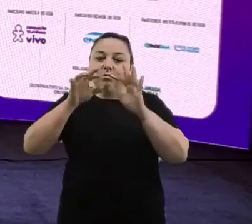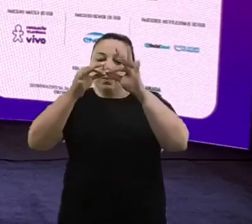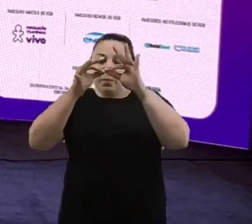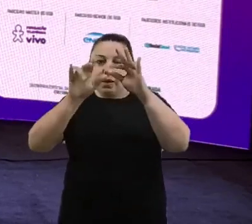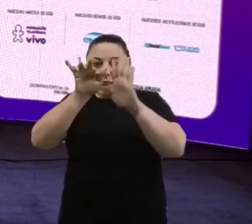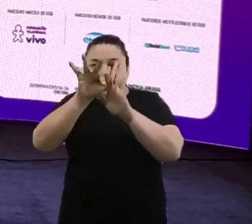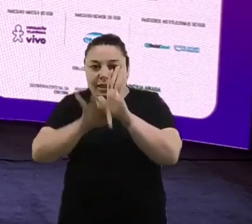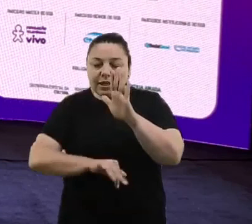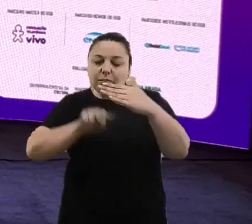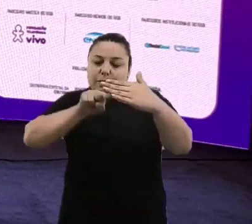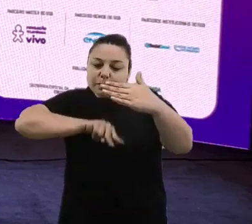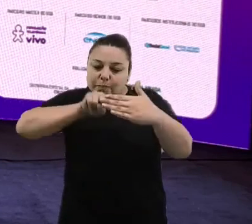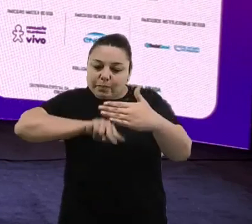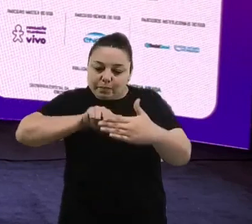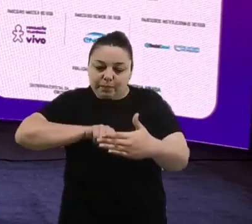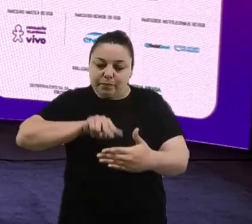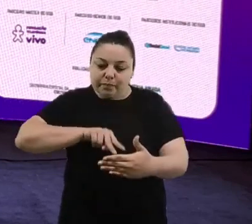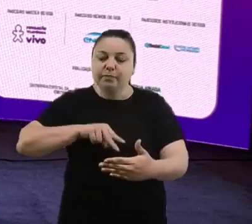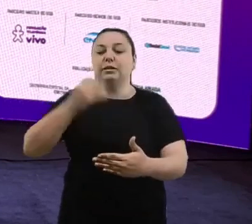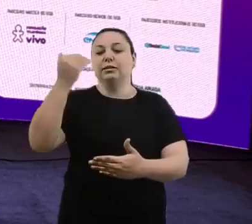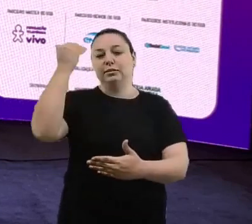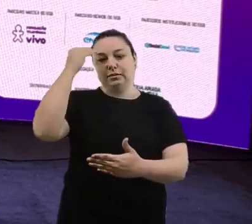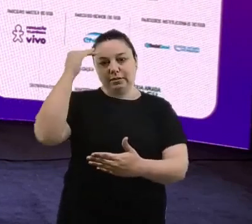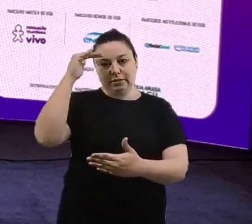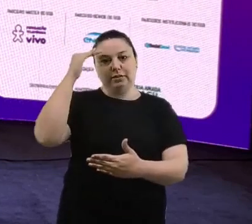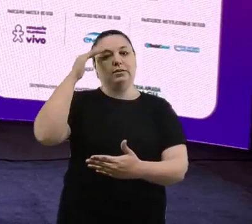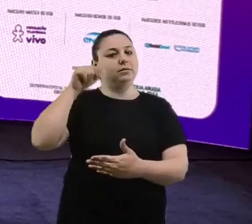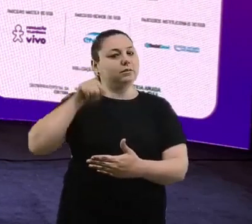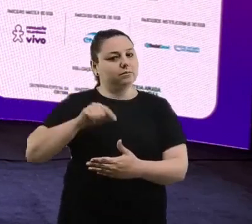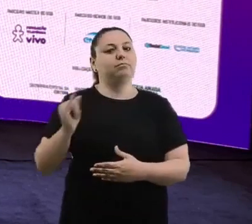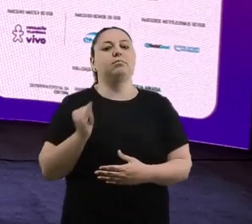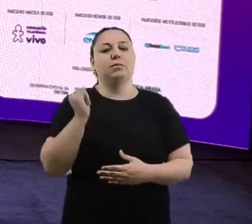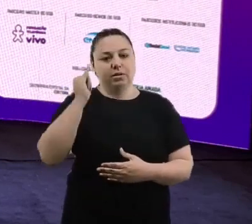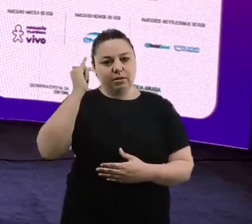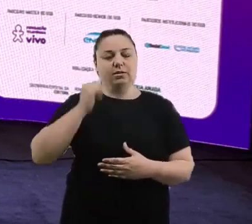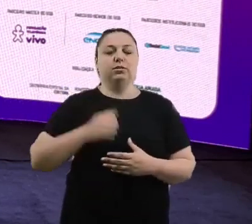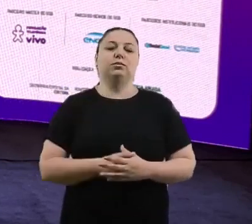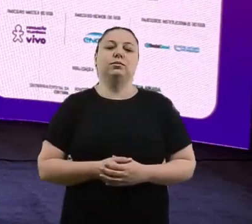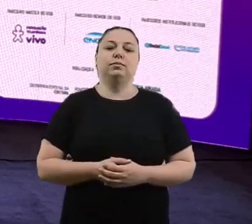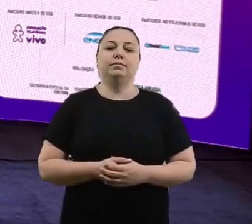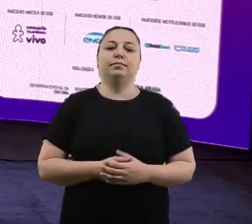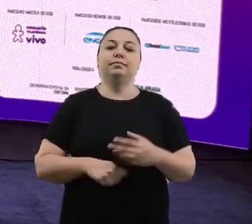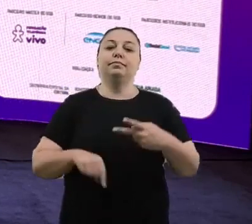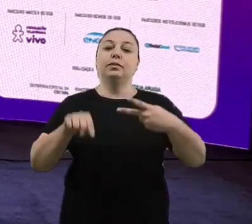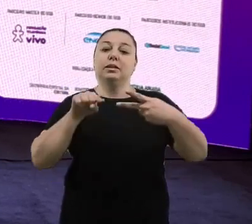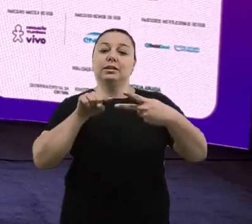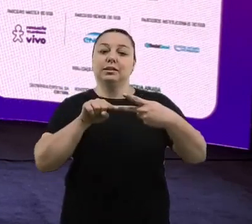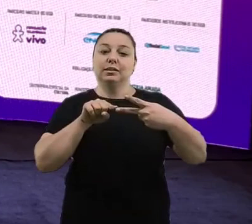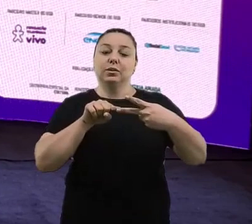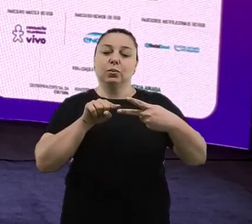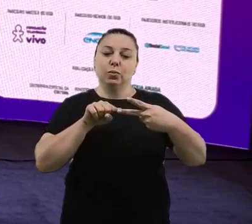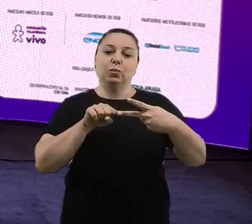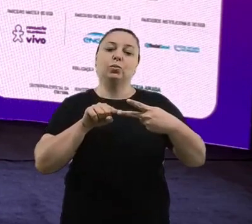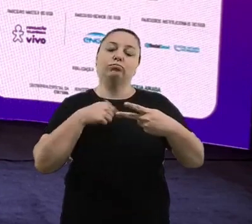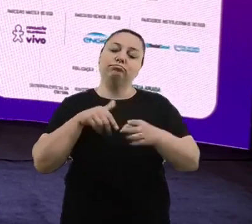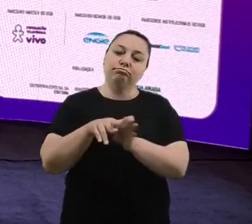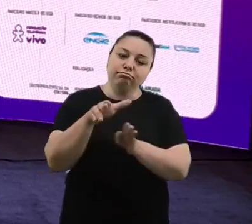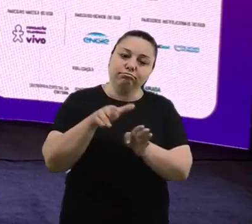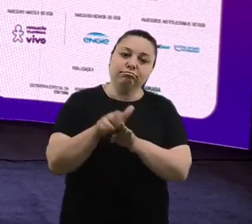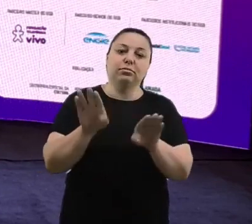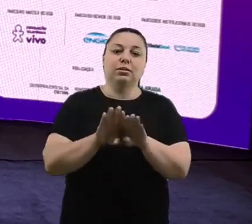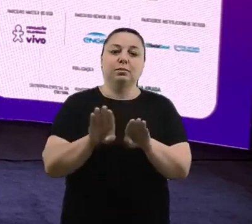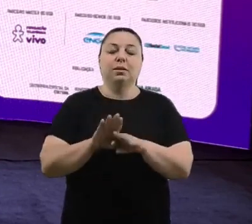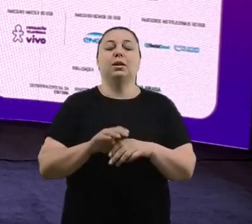uma terminologia um pouco difícil, mas vale a pena dar uma olhadinha. O segundo conselho que eu daria é tomar cuidado